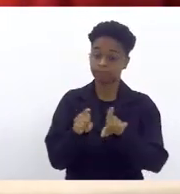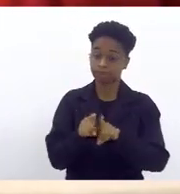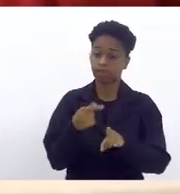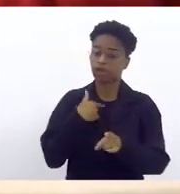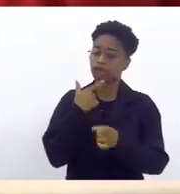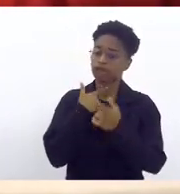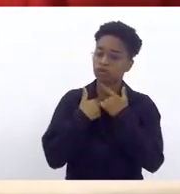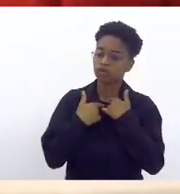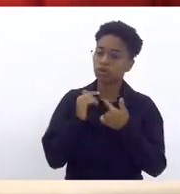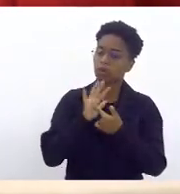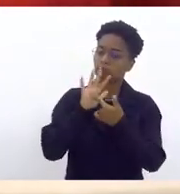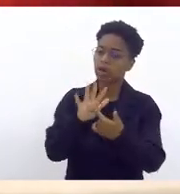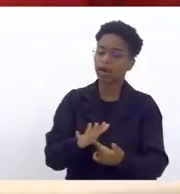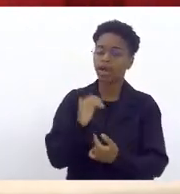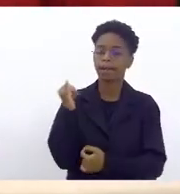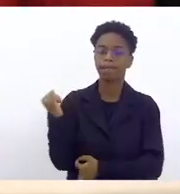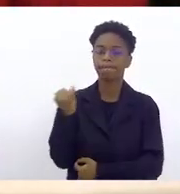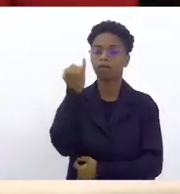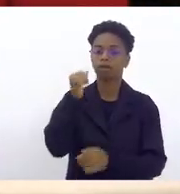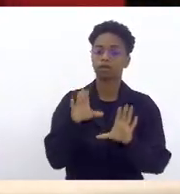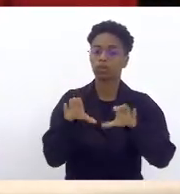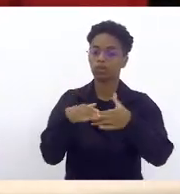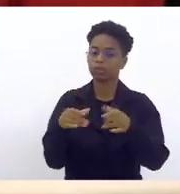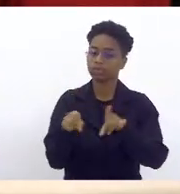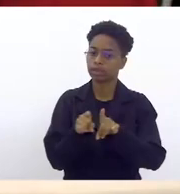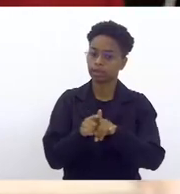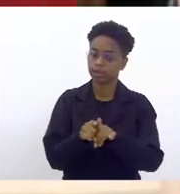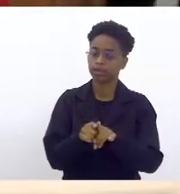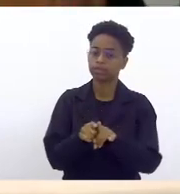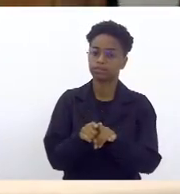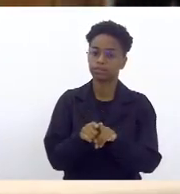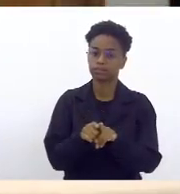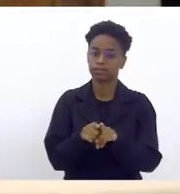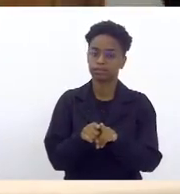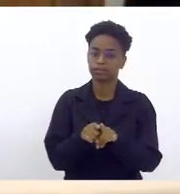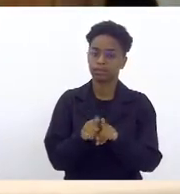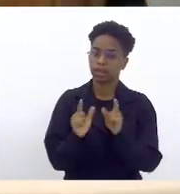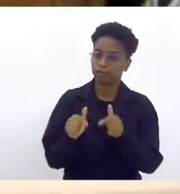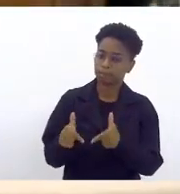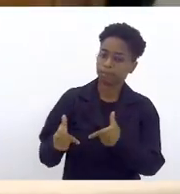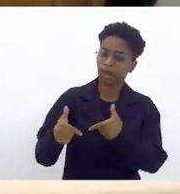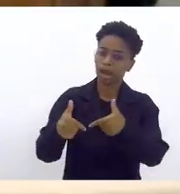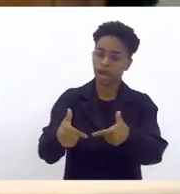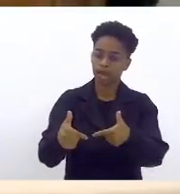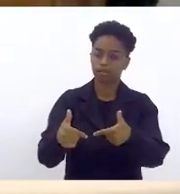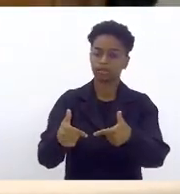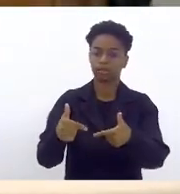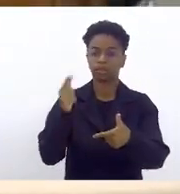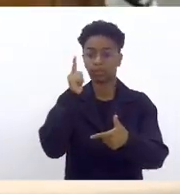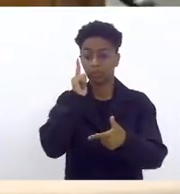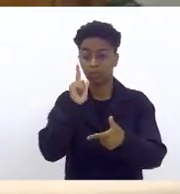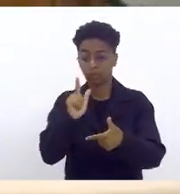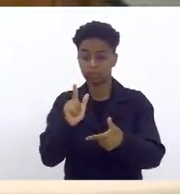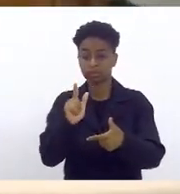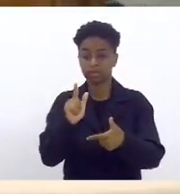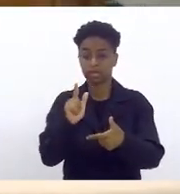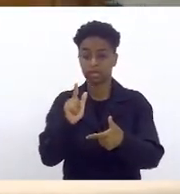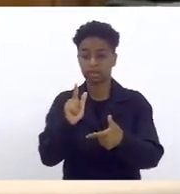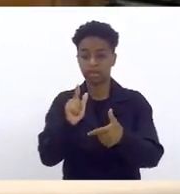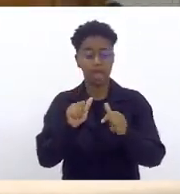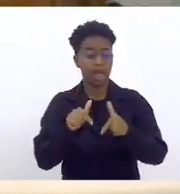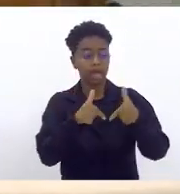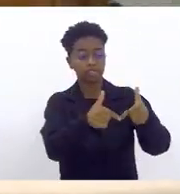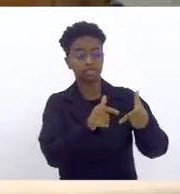um apontamento da importância da comissão também desenvolver ações que atravessem a Baía de Guanabara